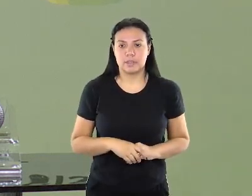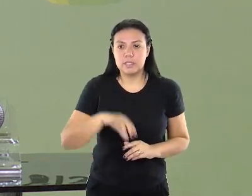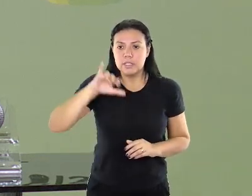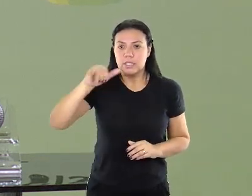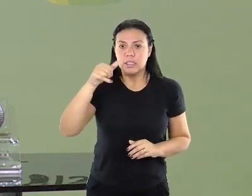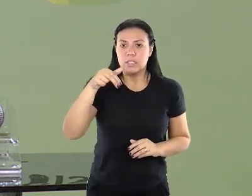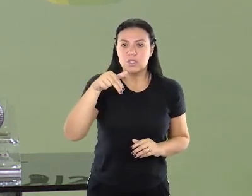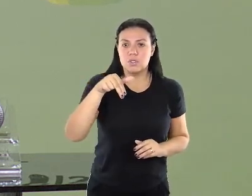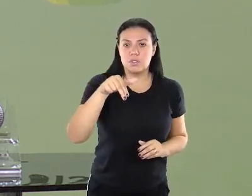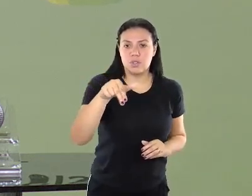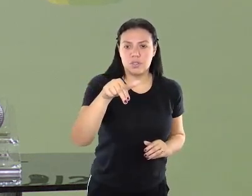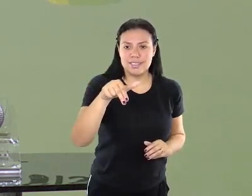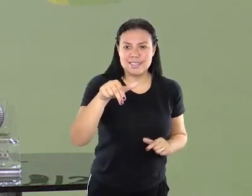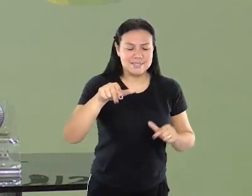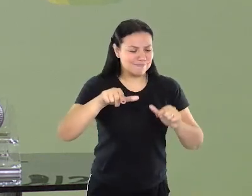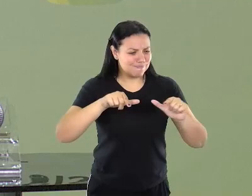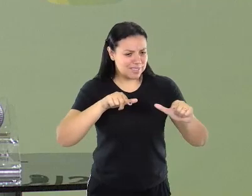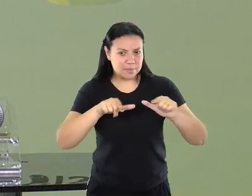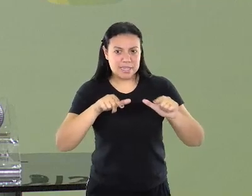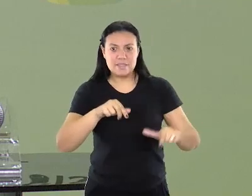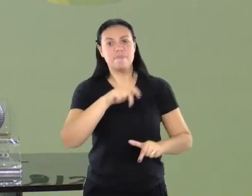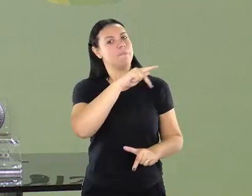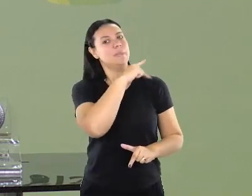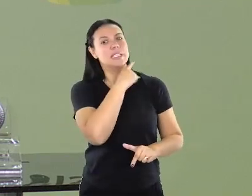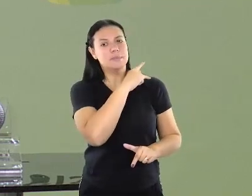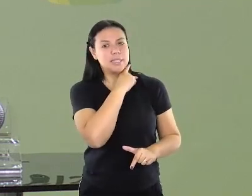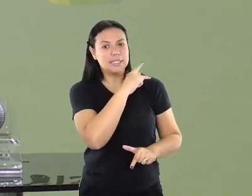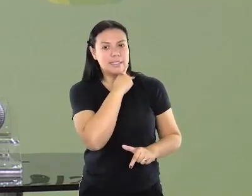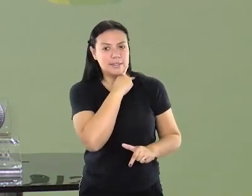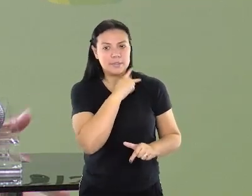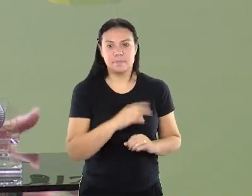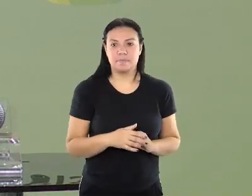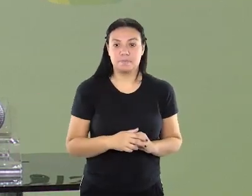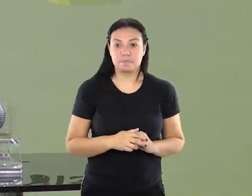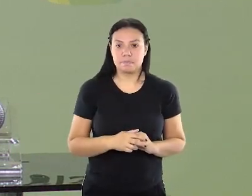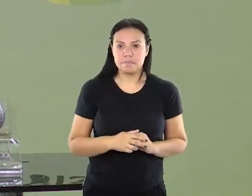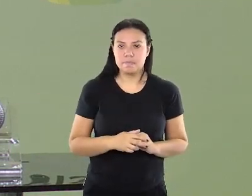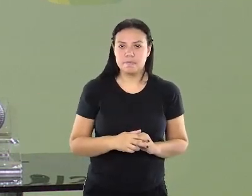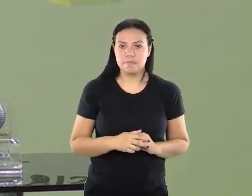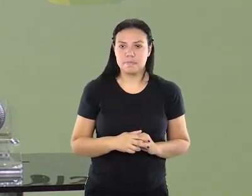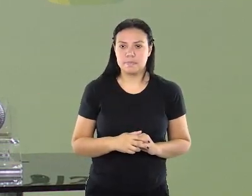ortodoxo, presbiteriano. Ele diz: